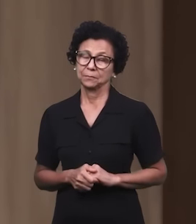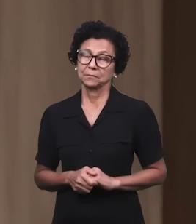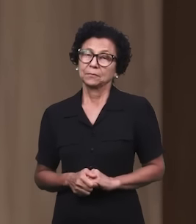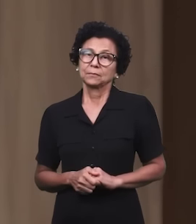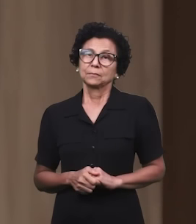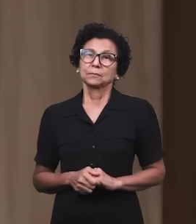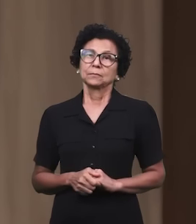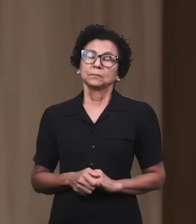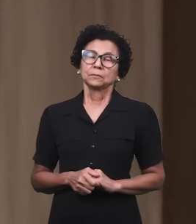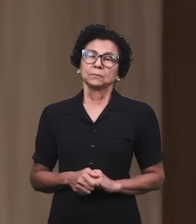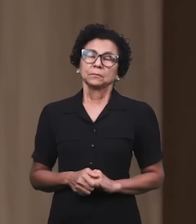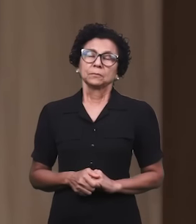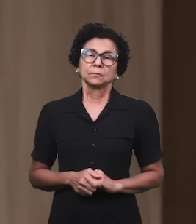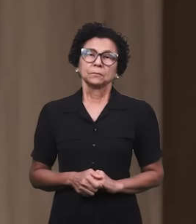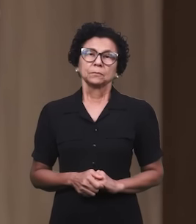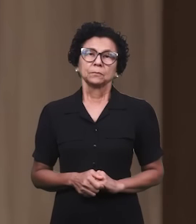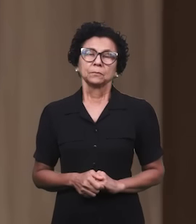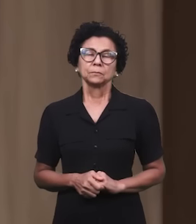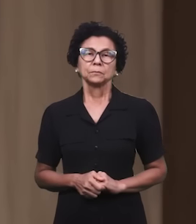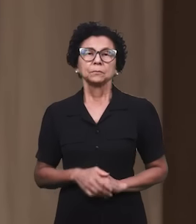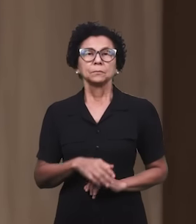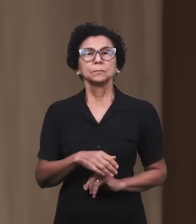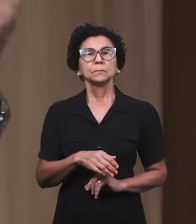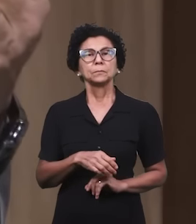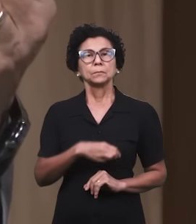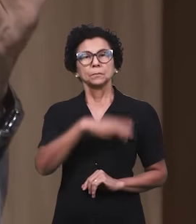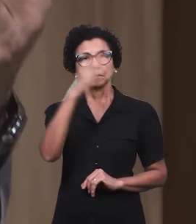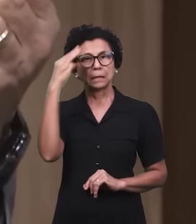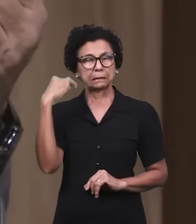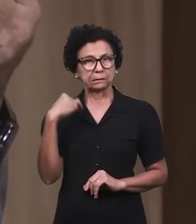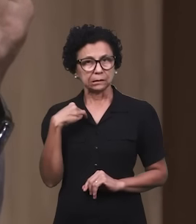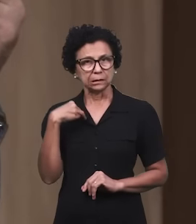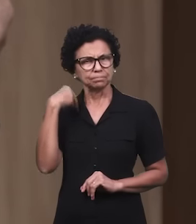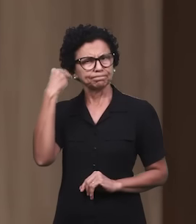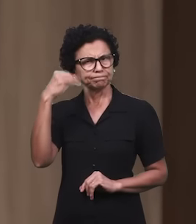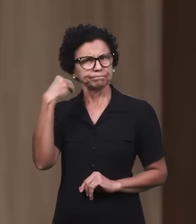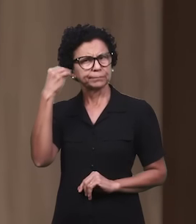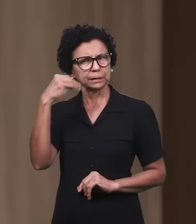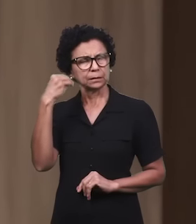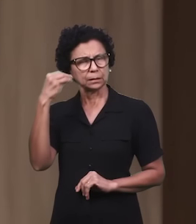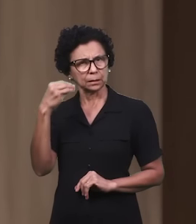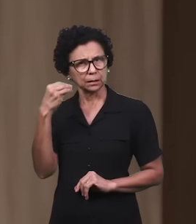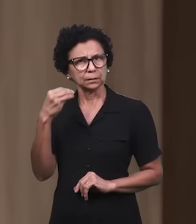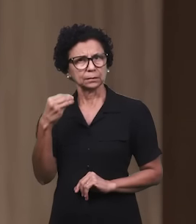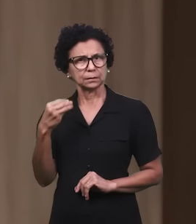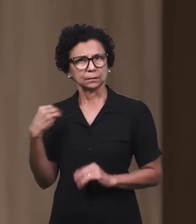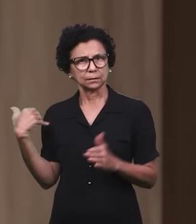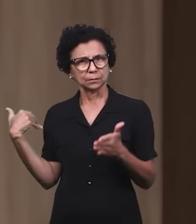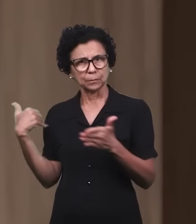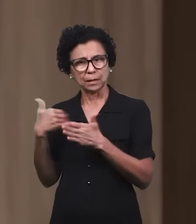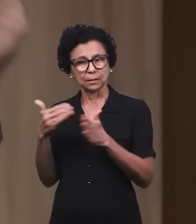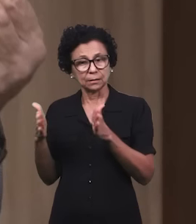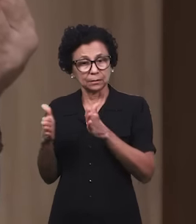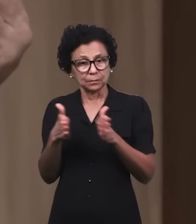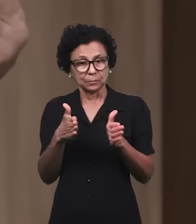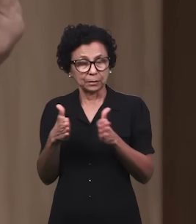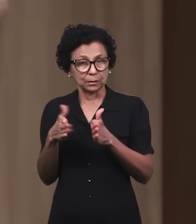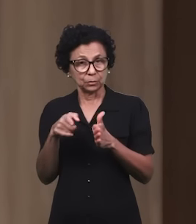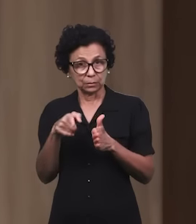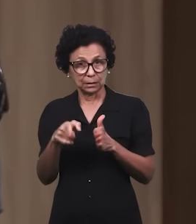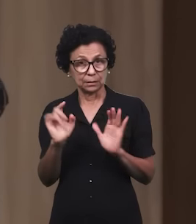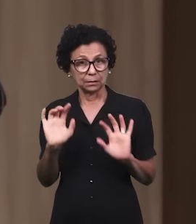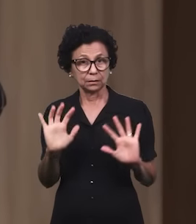as experiências que Maria havia vivido até aquele momento já lhe dava